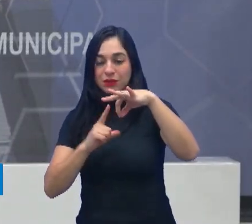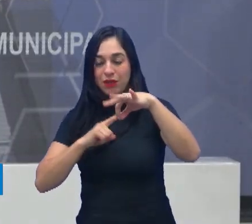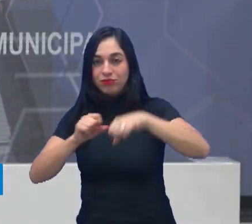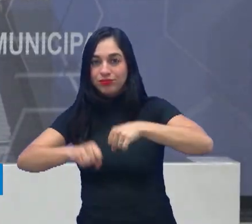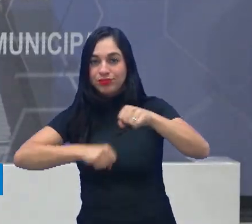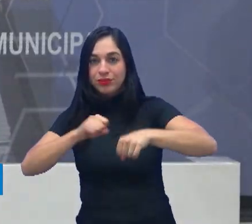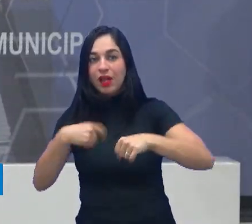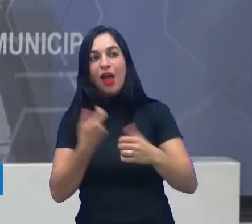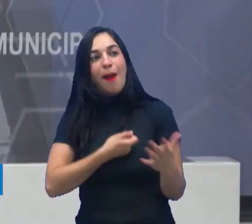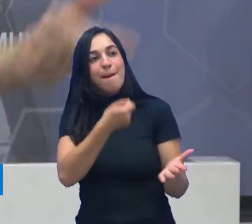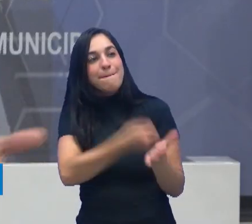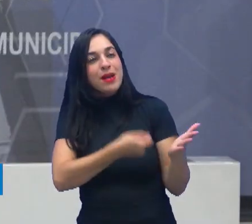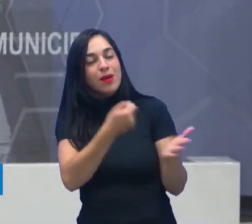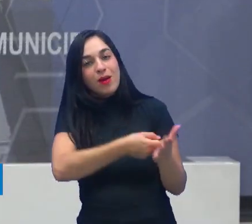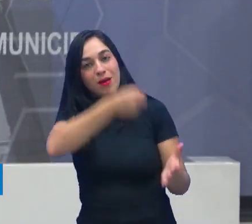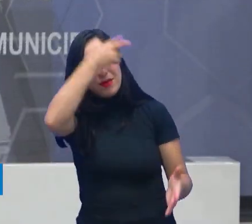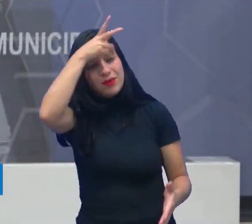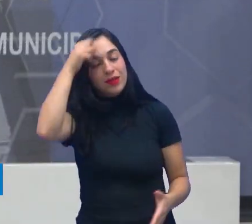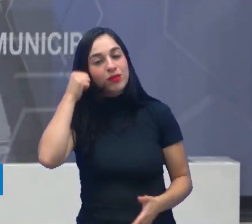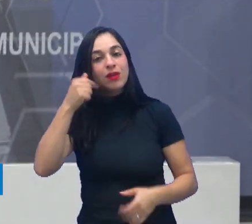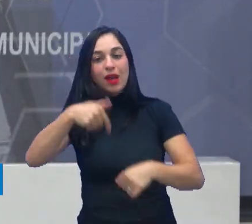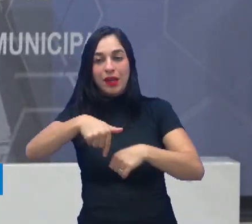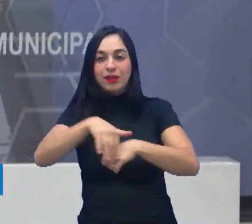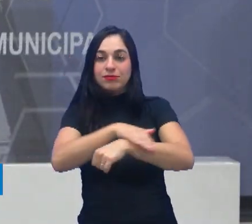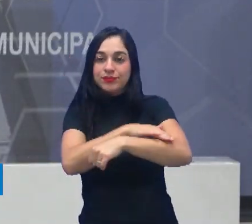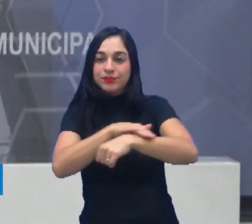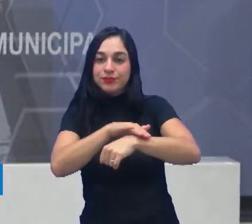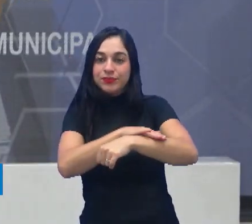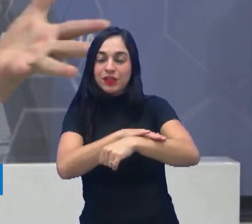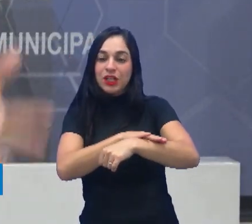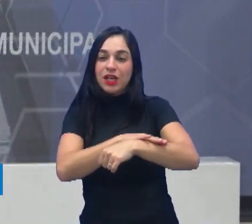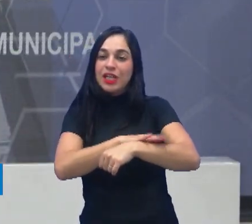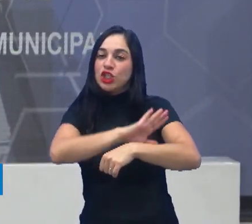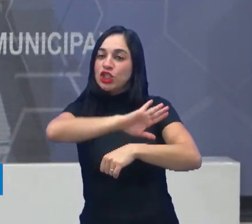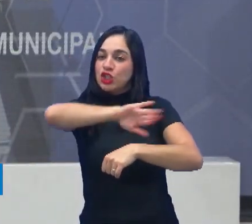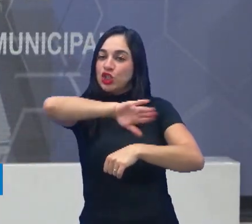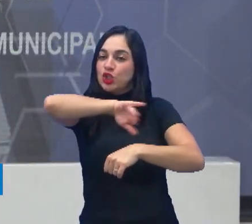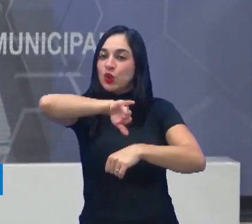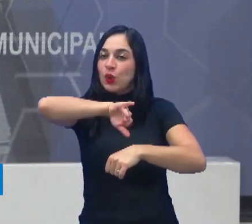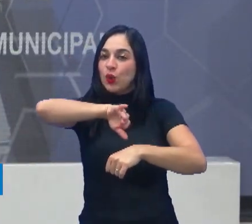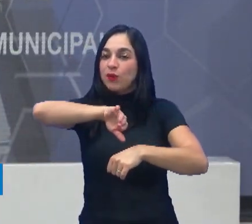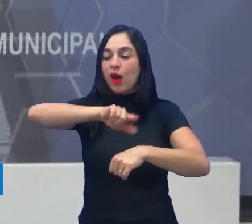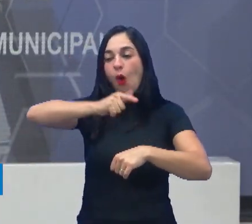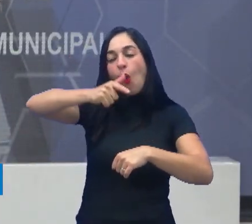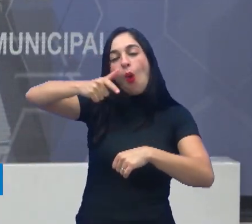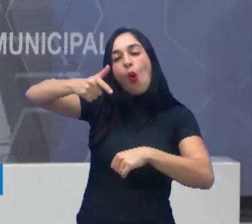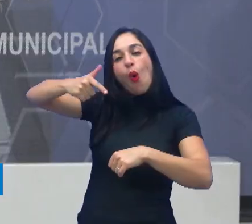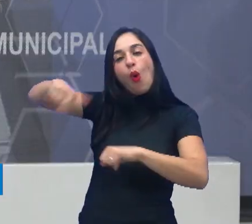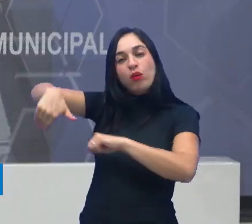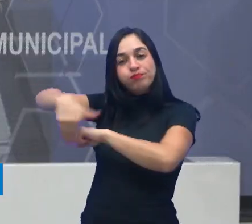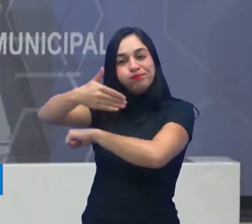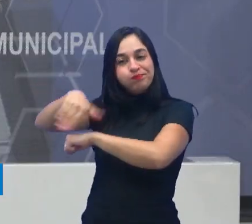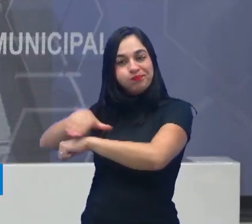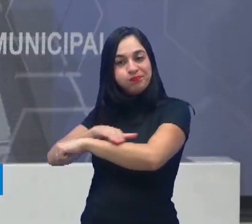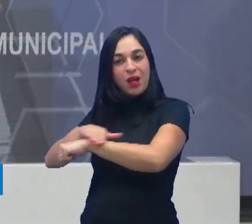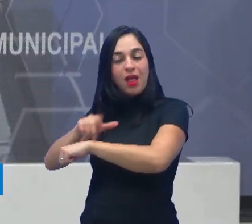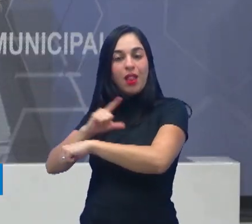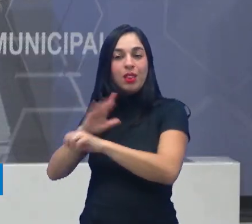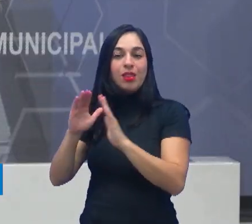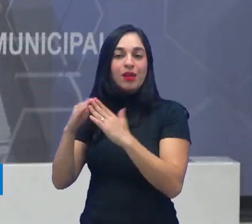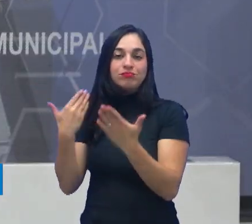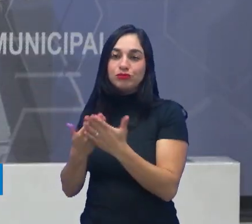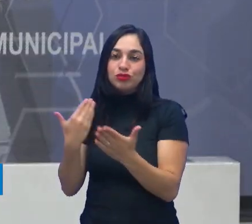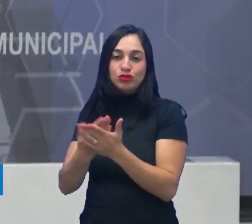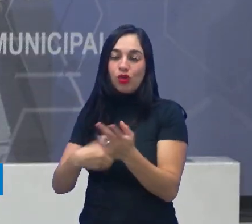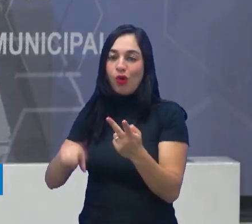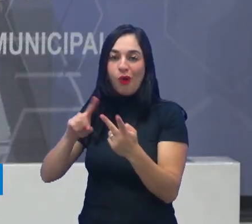aí, do outro lado da via, na calçada mais movimentada, que tem creche, centro comunitário,